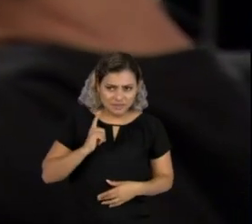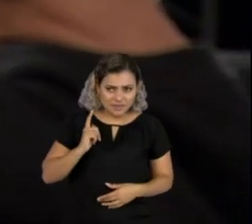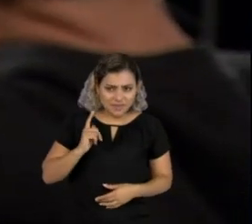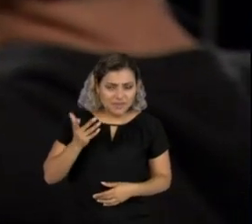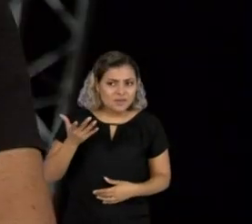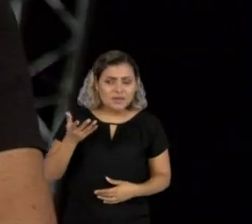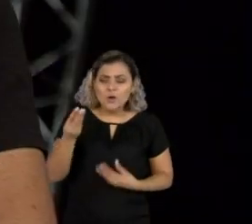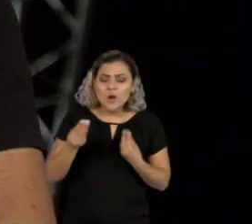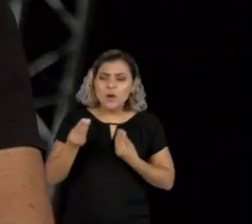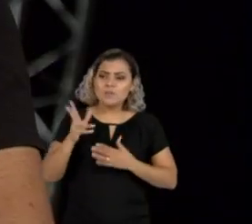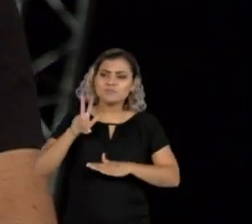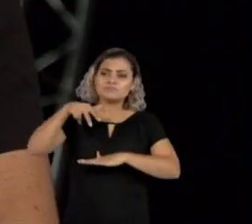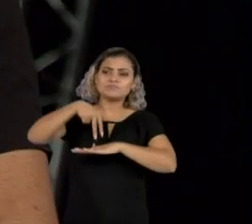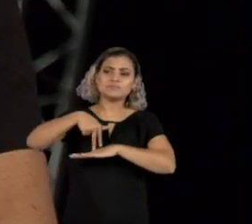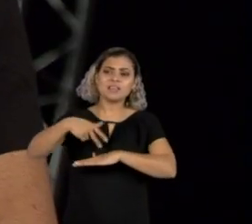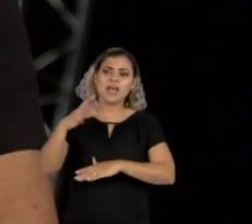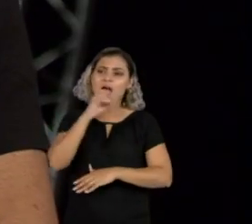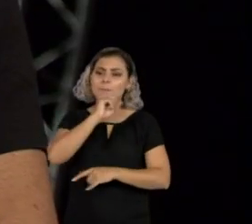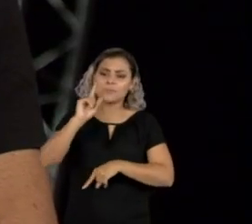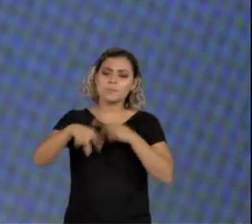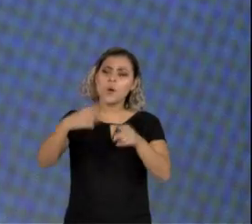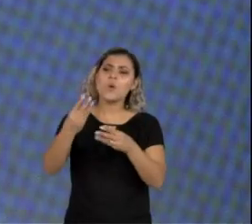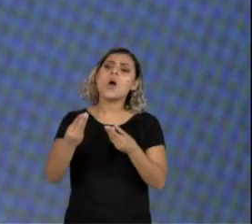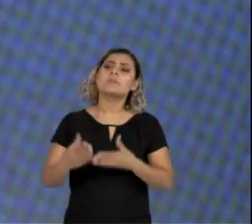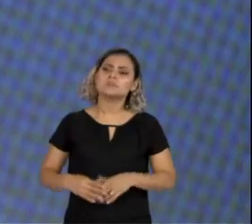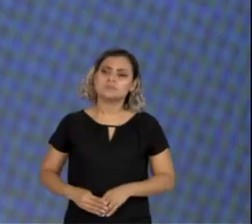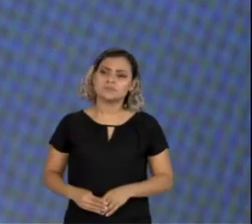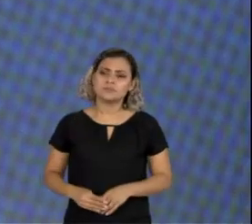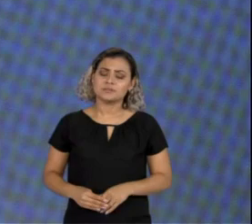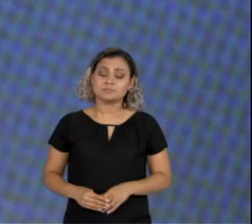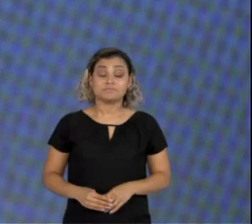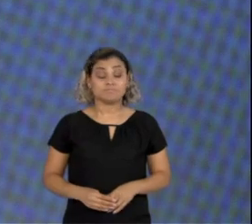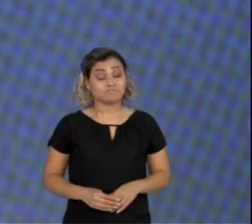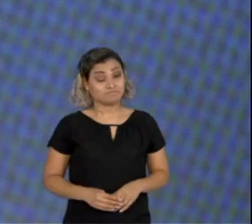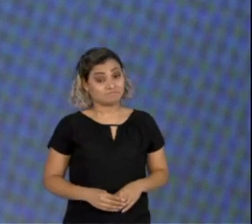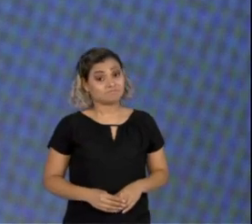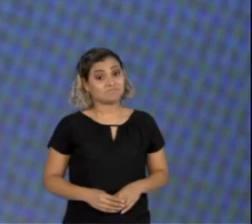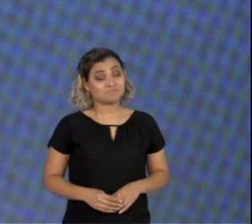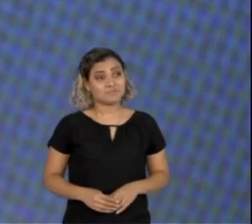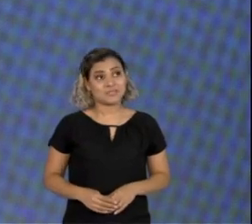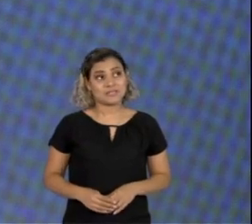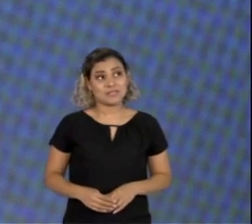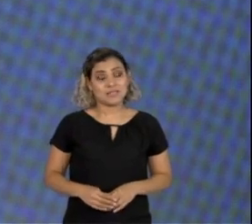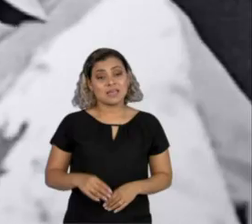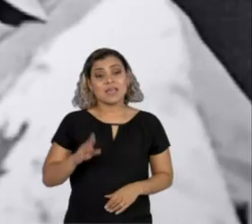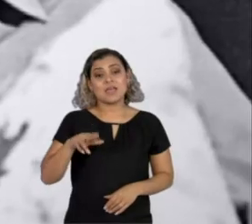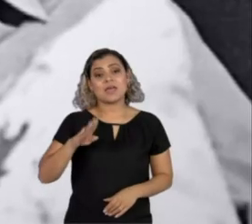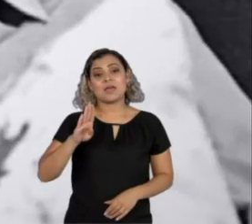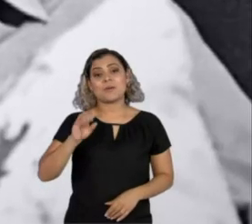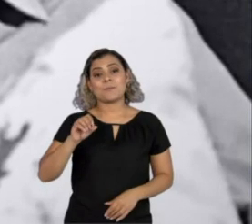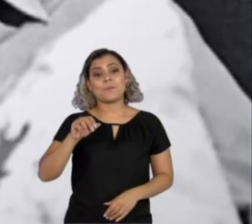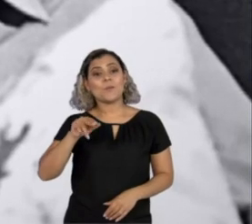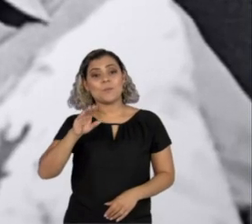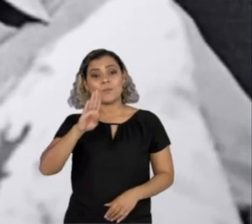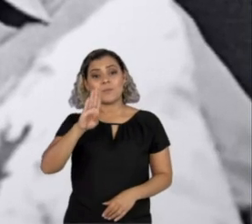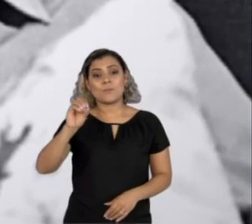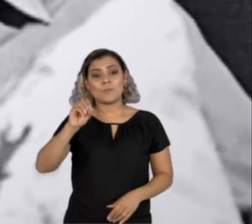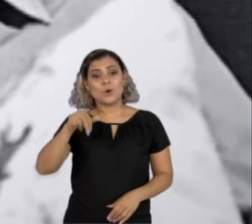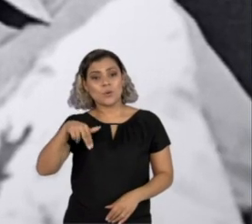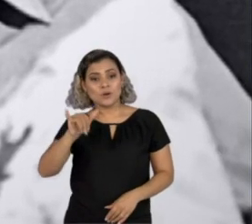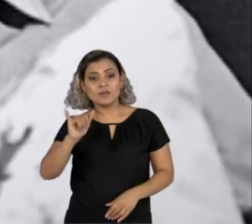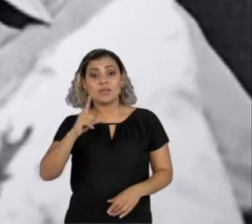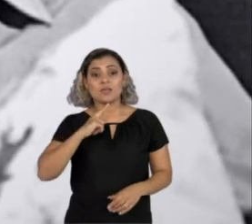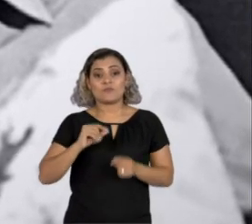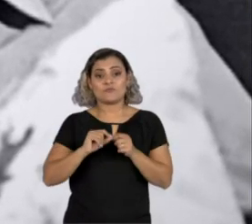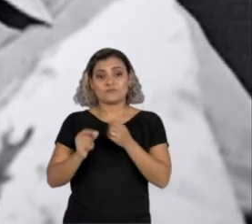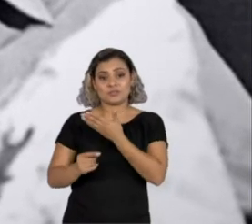que você atribui a essa ascensão tão rápida? É um olhar do Boni. Eu fiz o Duas